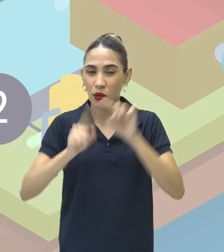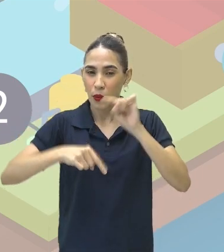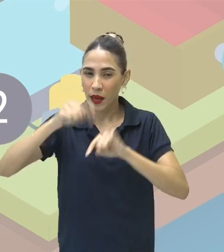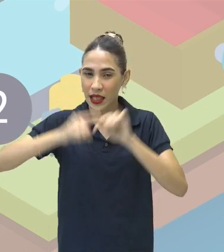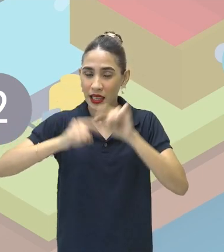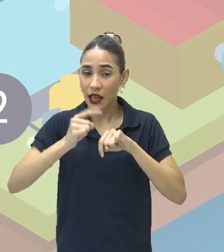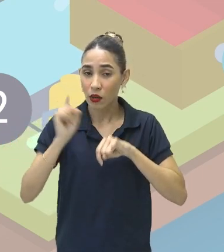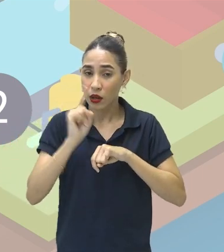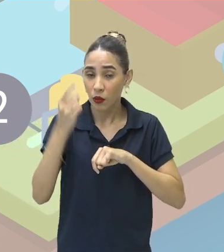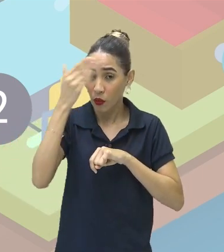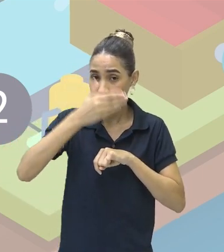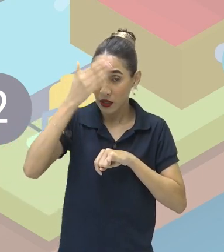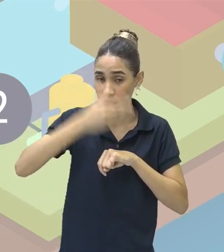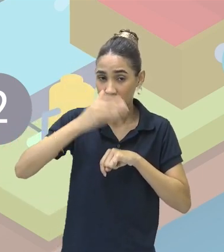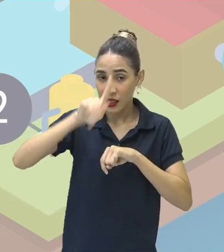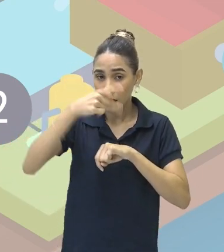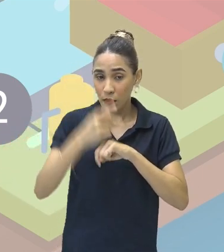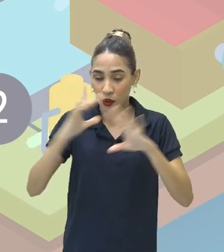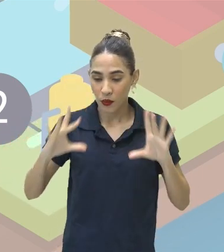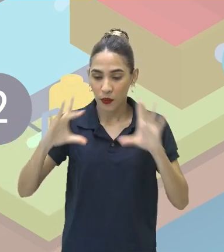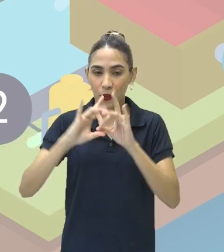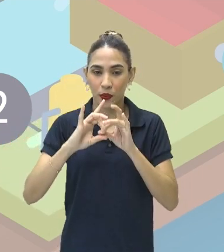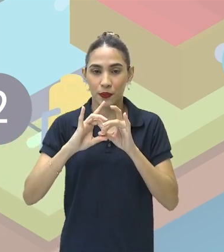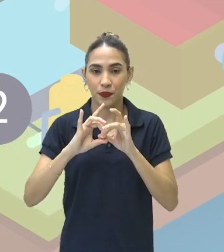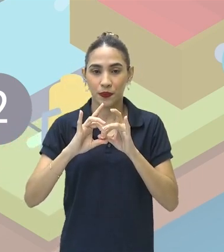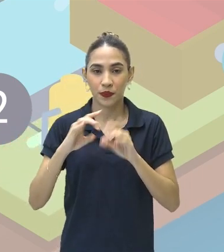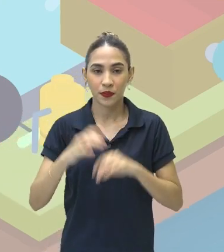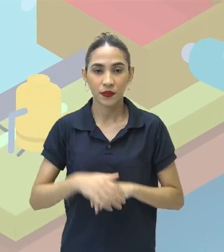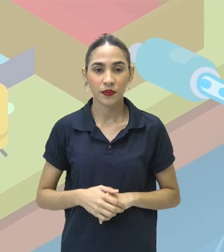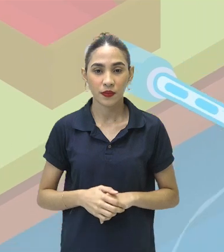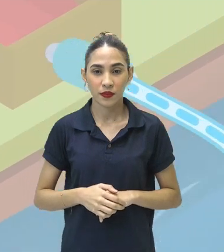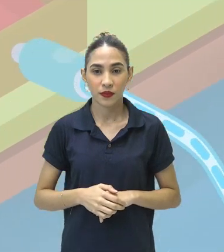insolúvel que promove a união desses elementos.